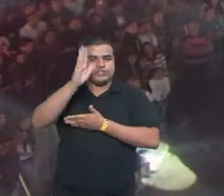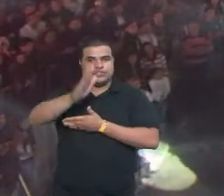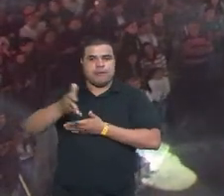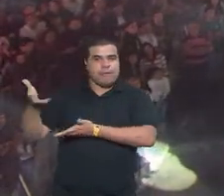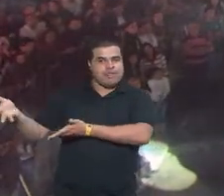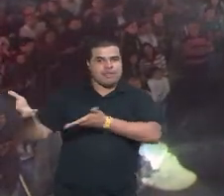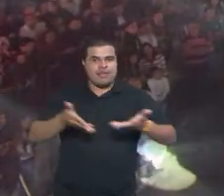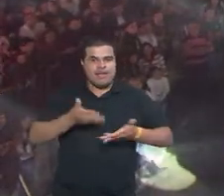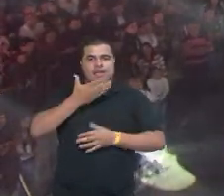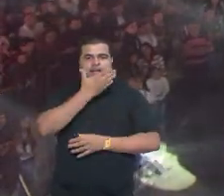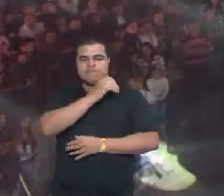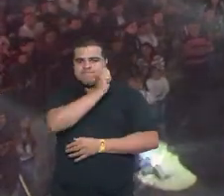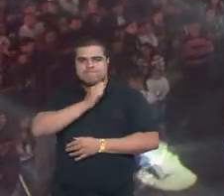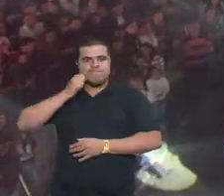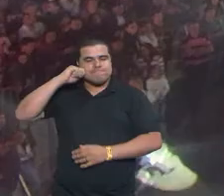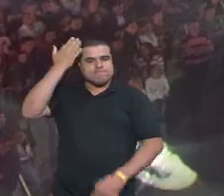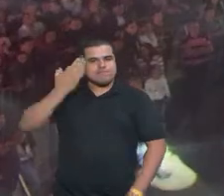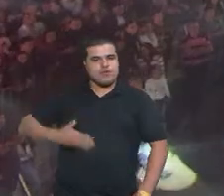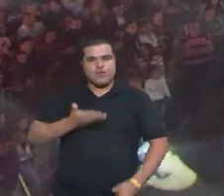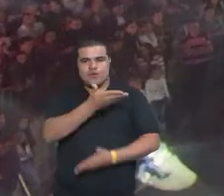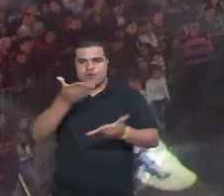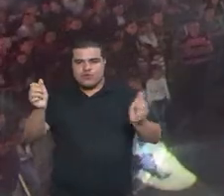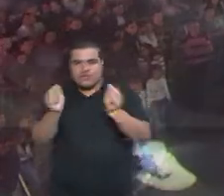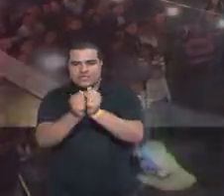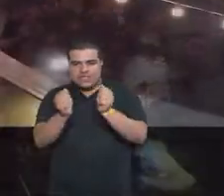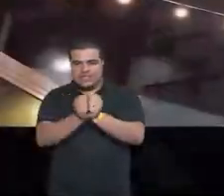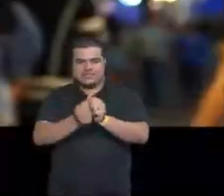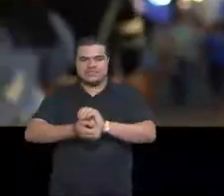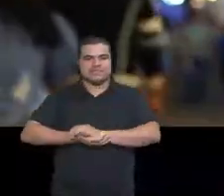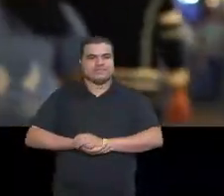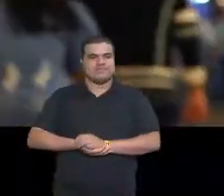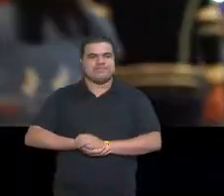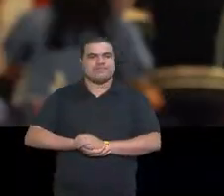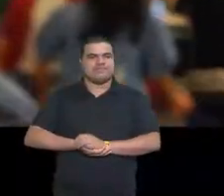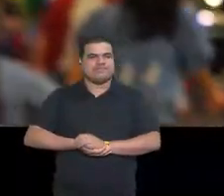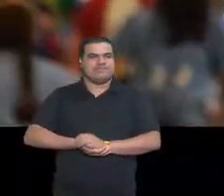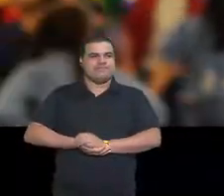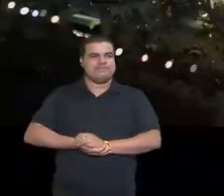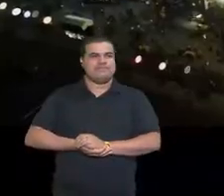trazer Aline para vocês Solta aí vamos embora